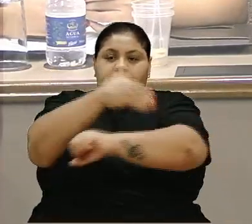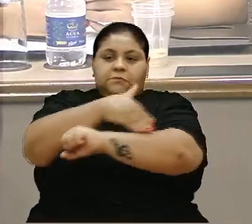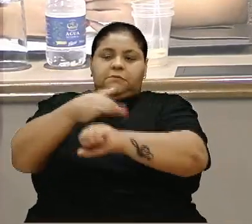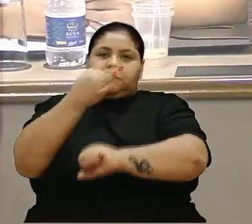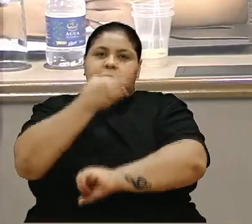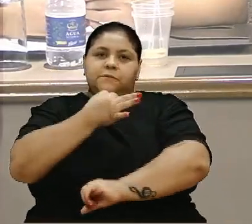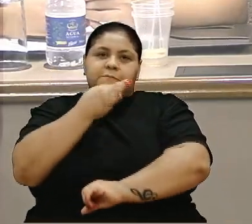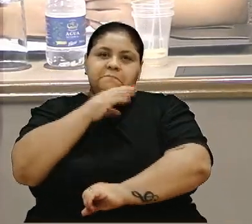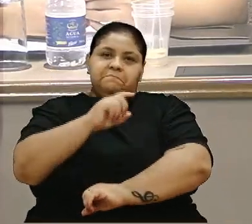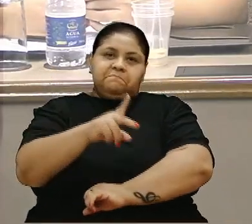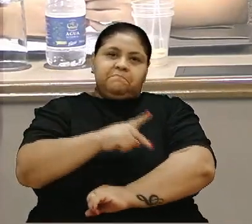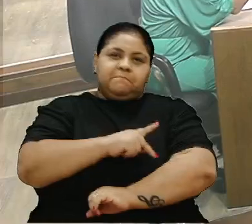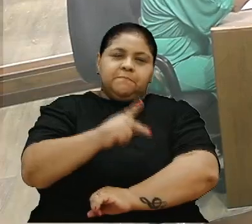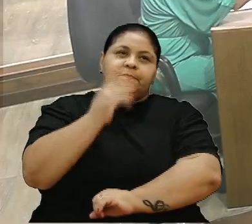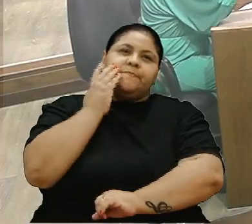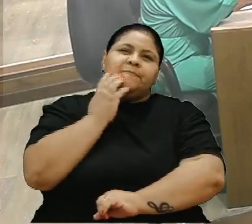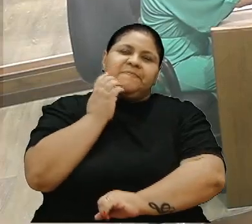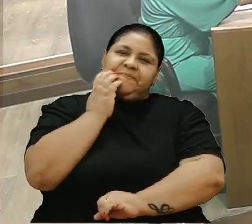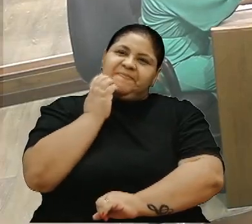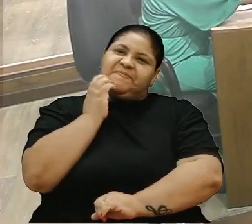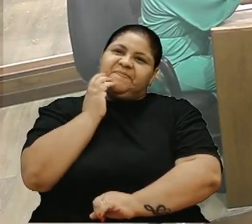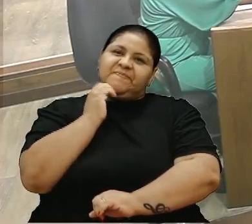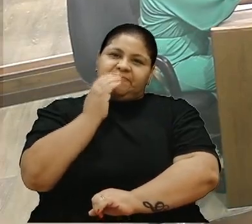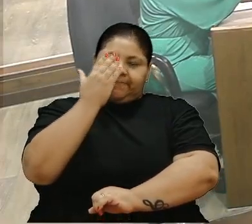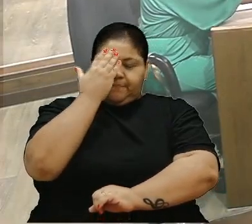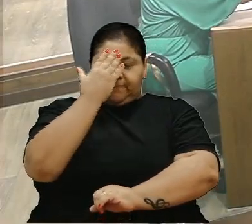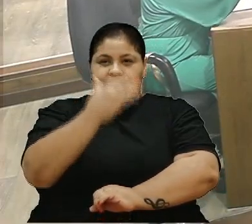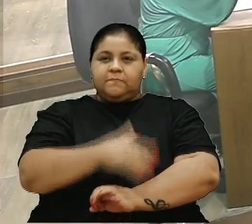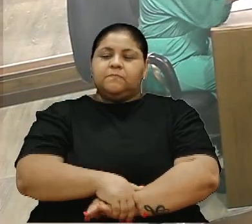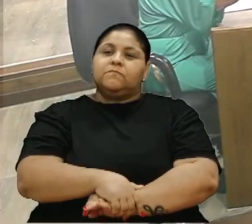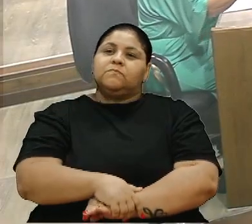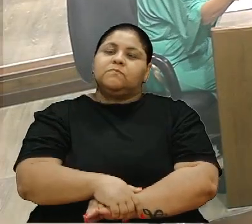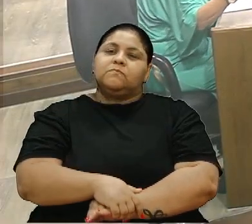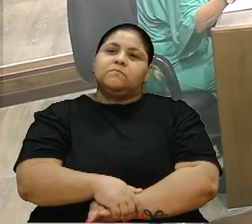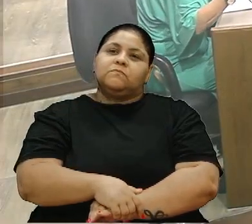Era isso, senhor presidente. Obrigado, vereador Cristiano Becker.